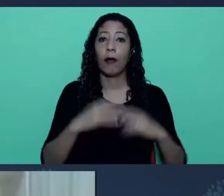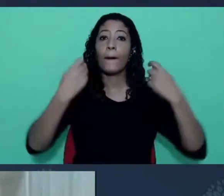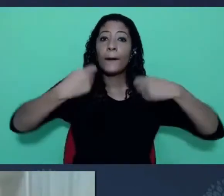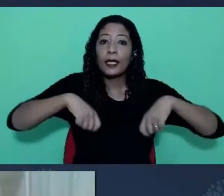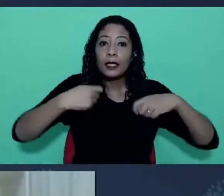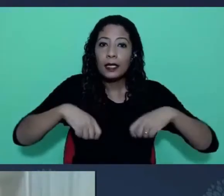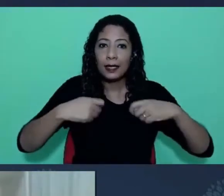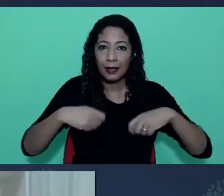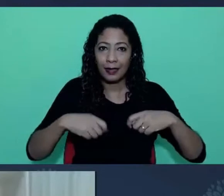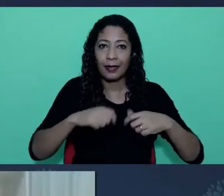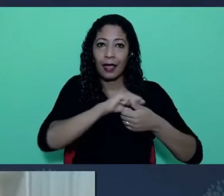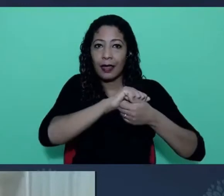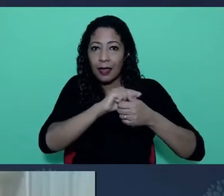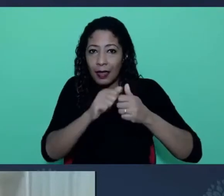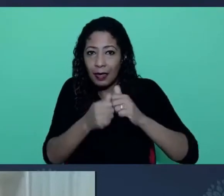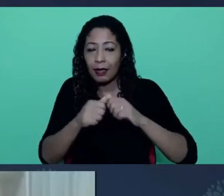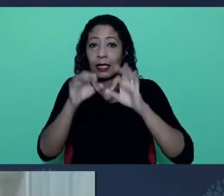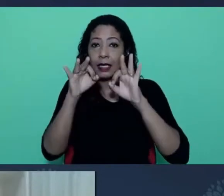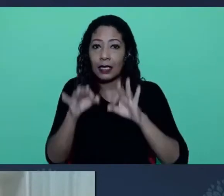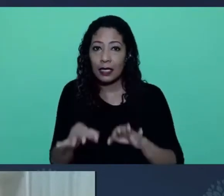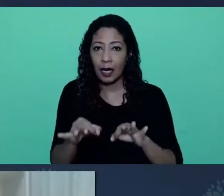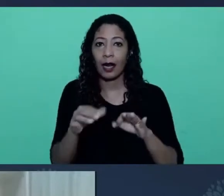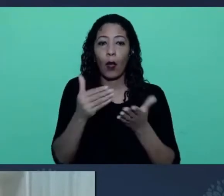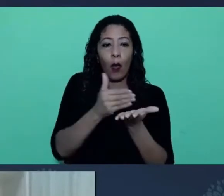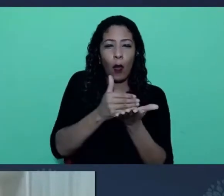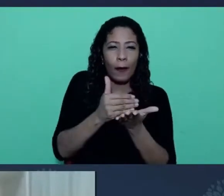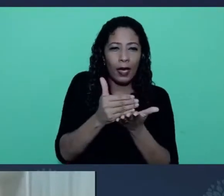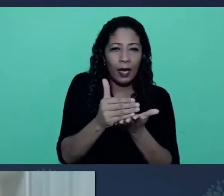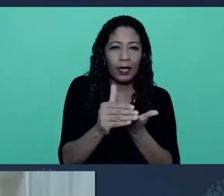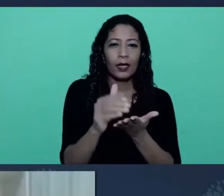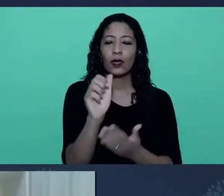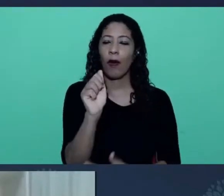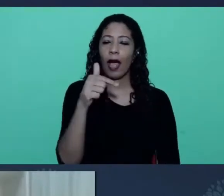o aquecimento. No início da sessão,